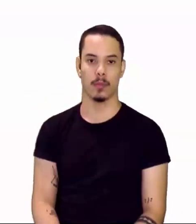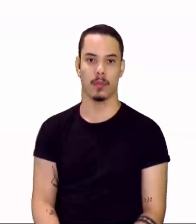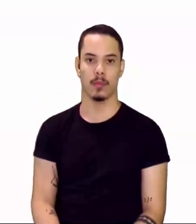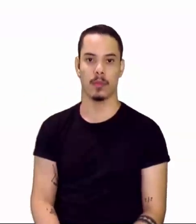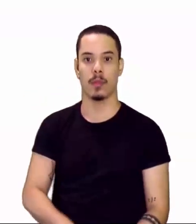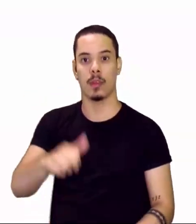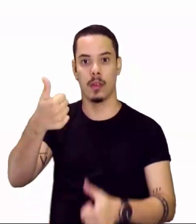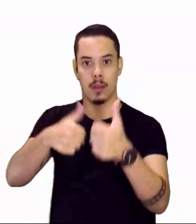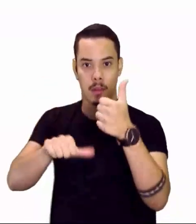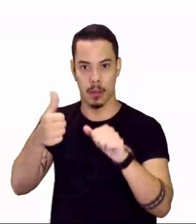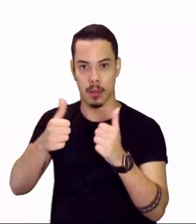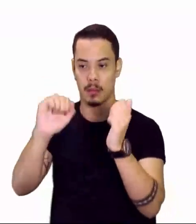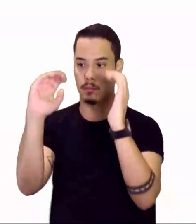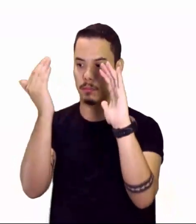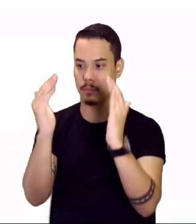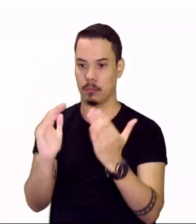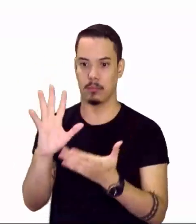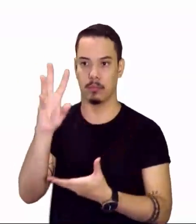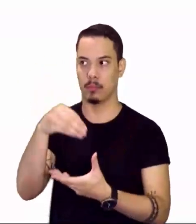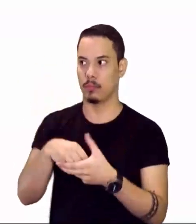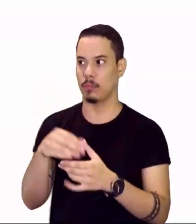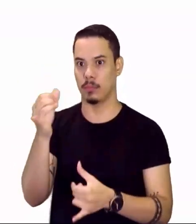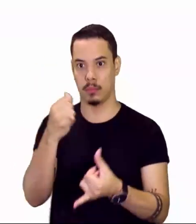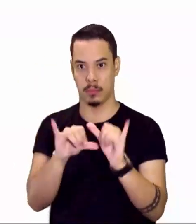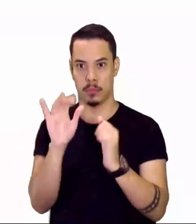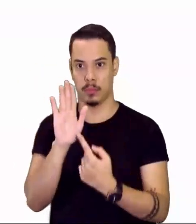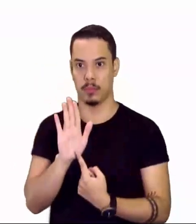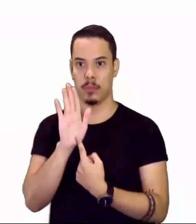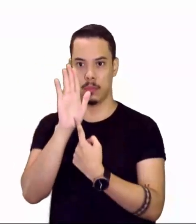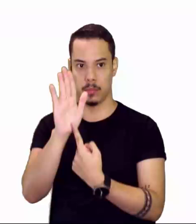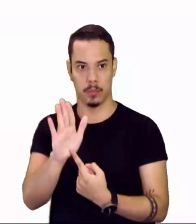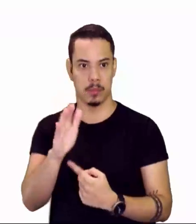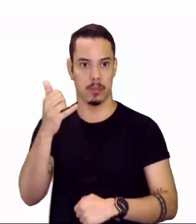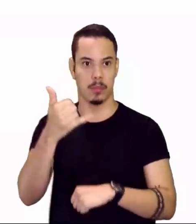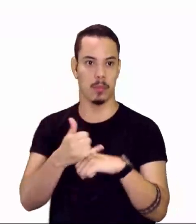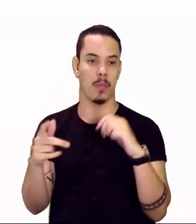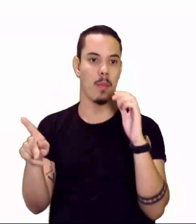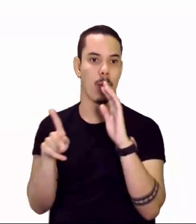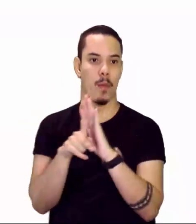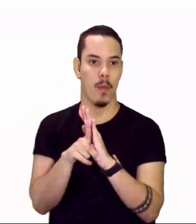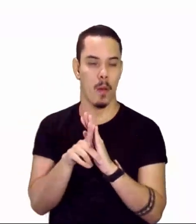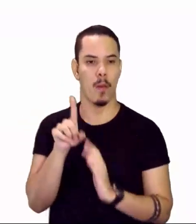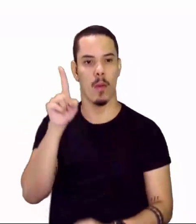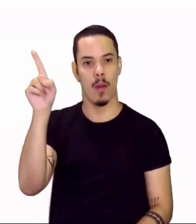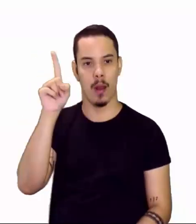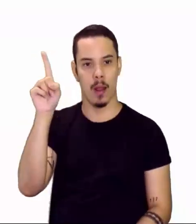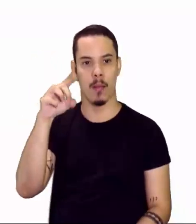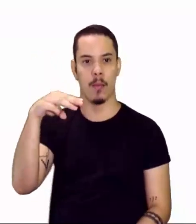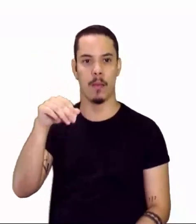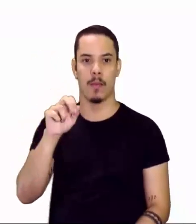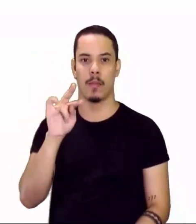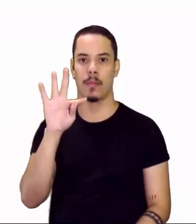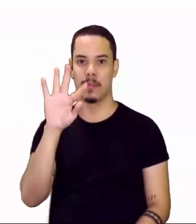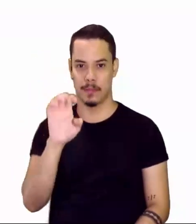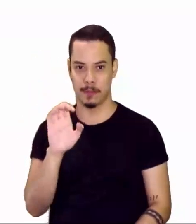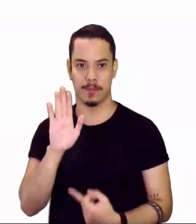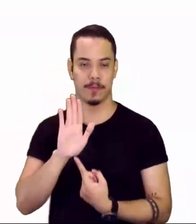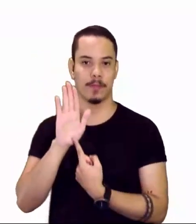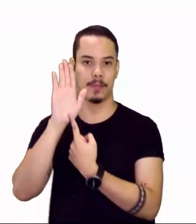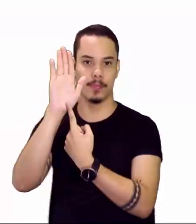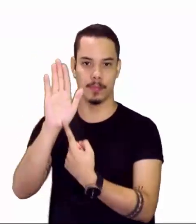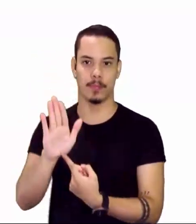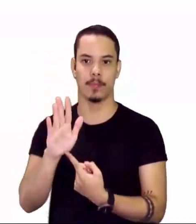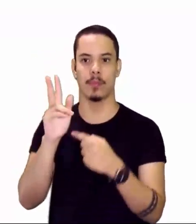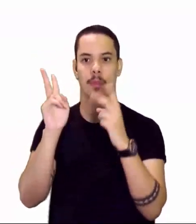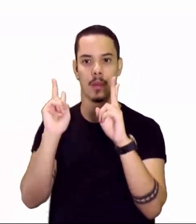A análise química de uma amostra de rocha do planeta Marte mostrou que a mesma é uma